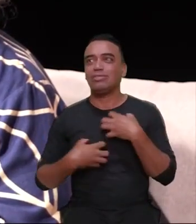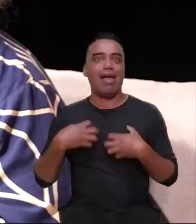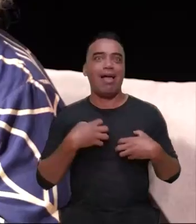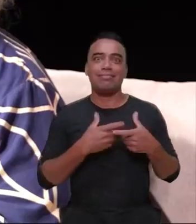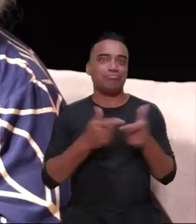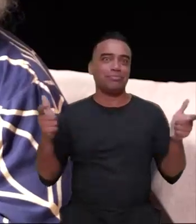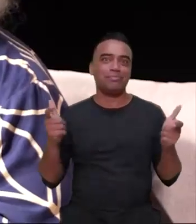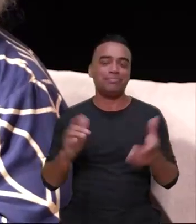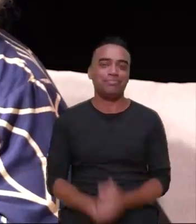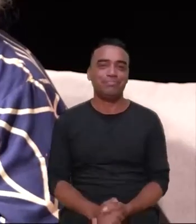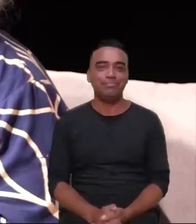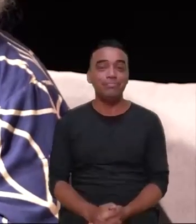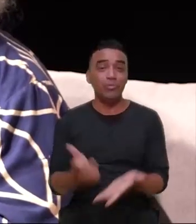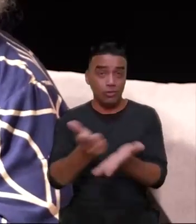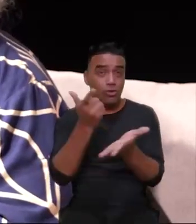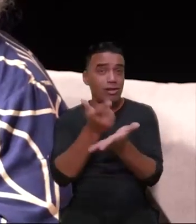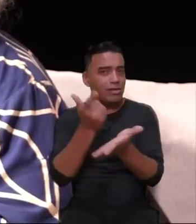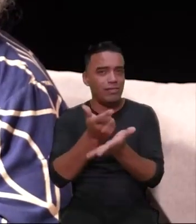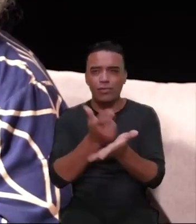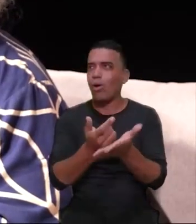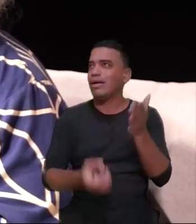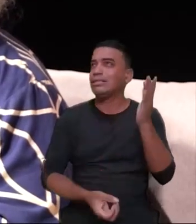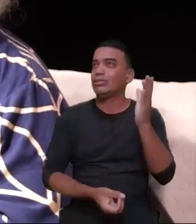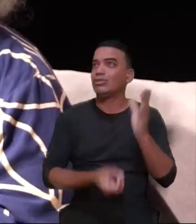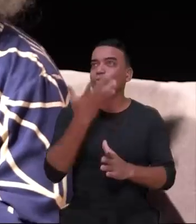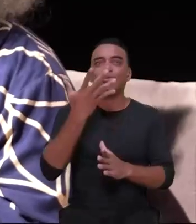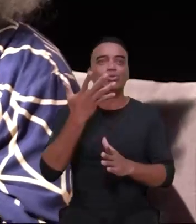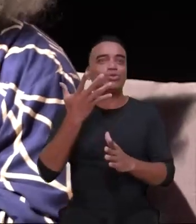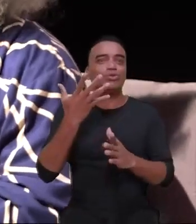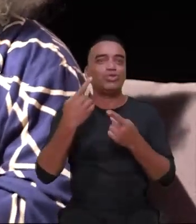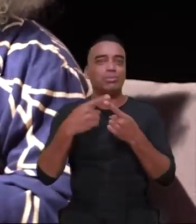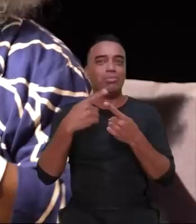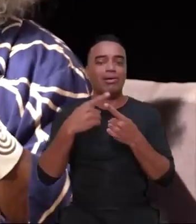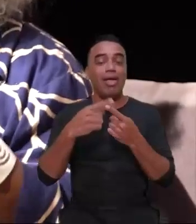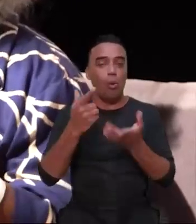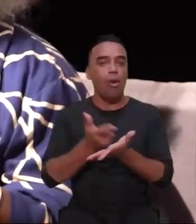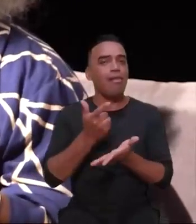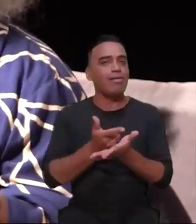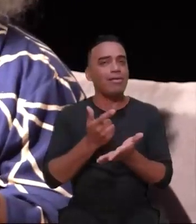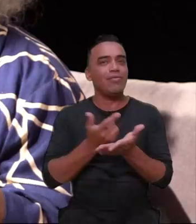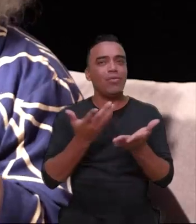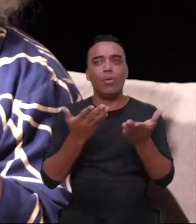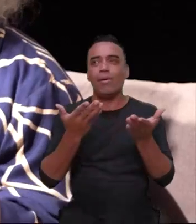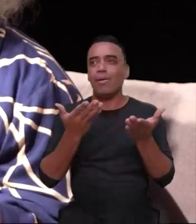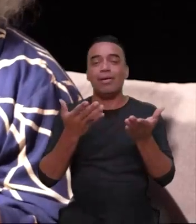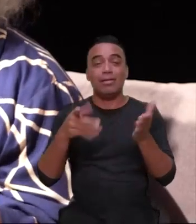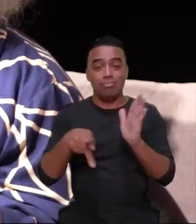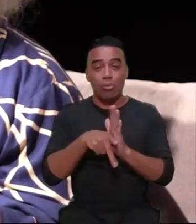frustração dele. Então, esse livro ele nasce muito. Realmente é um livro que está baseado